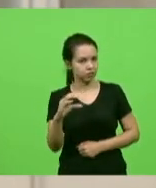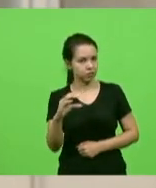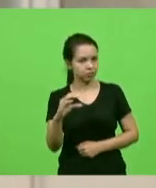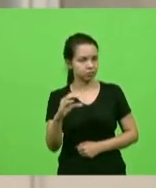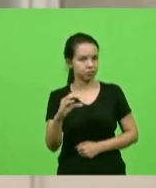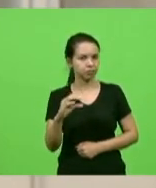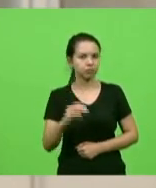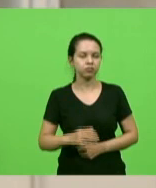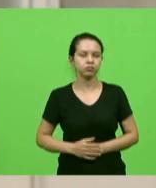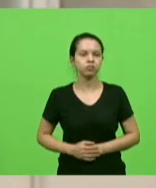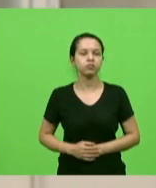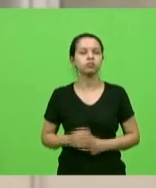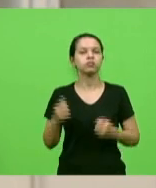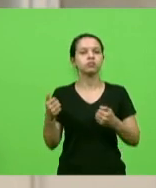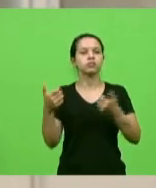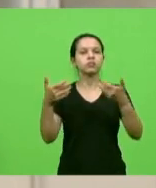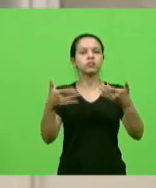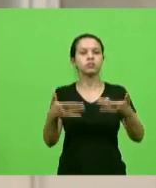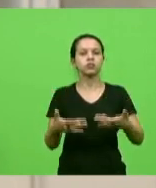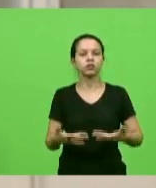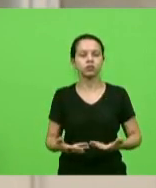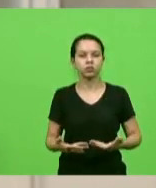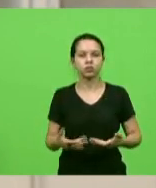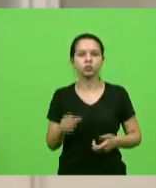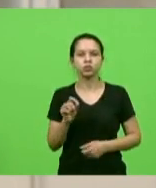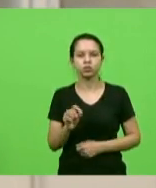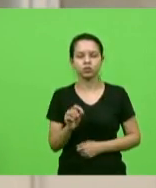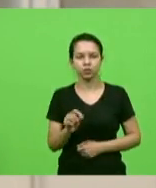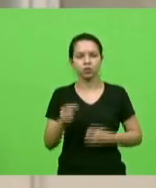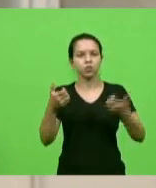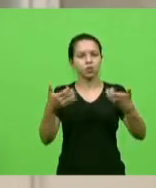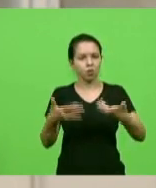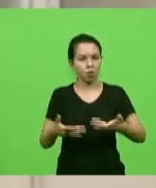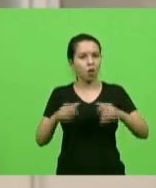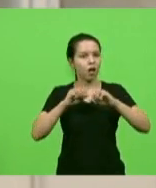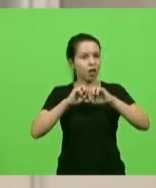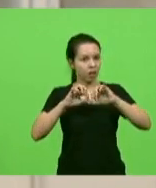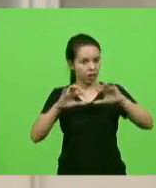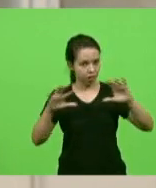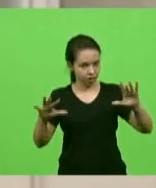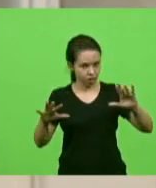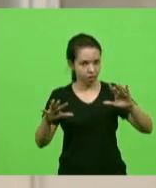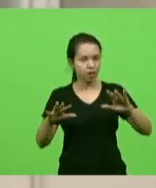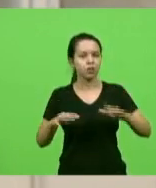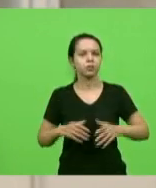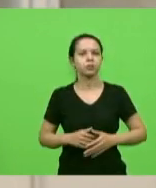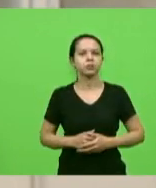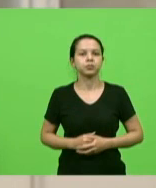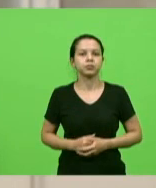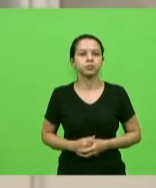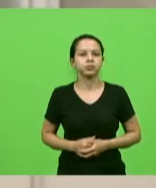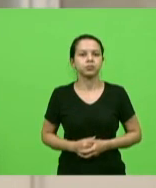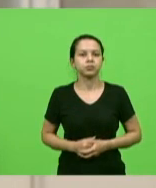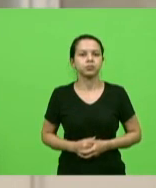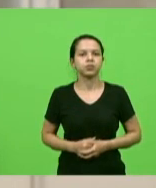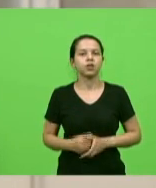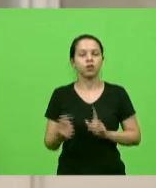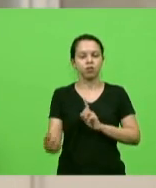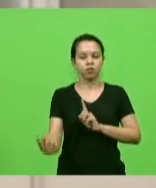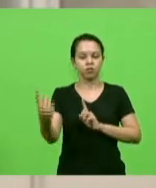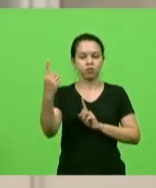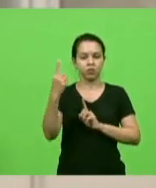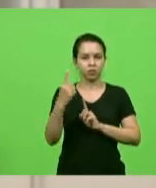Catarina fez benção e deixou claramente evidenciado e que foi